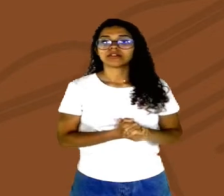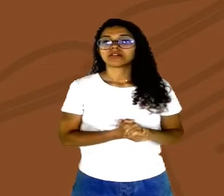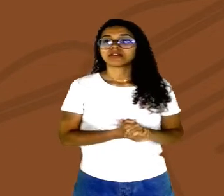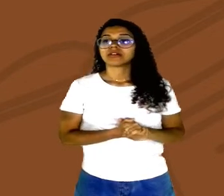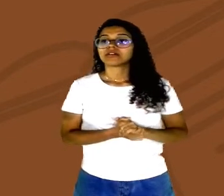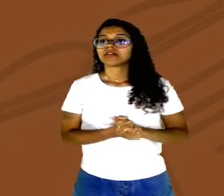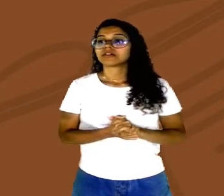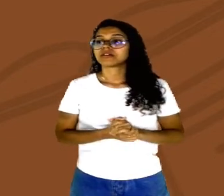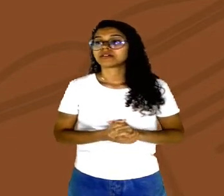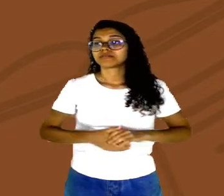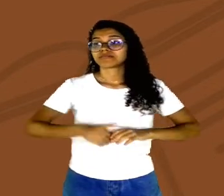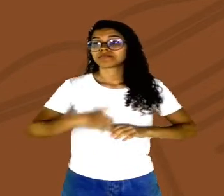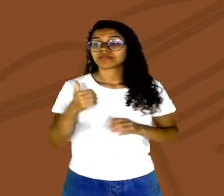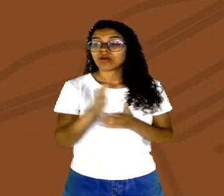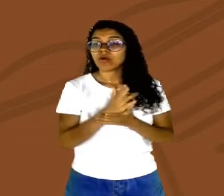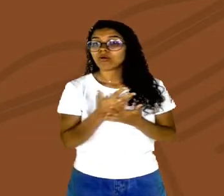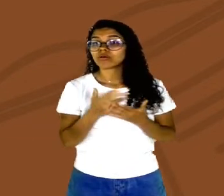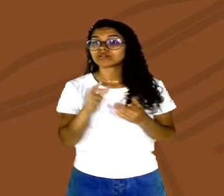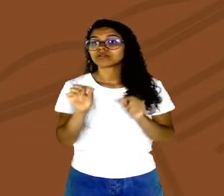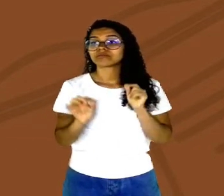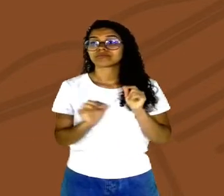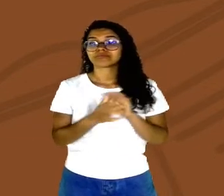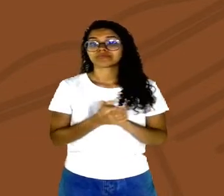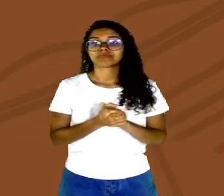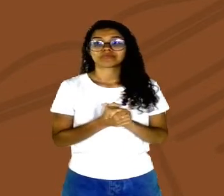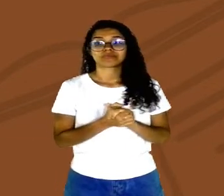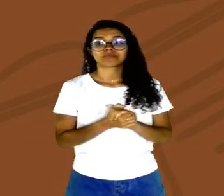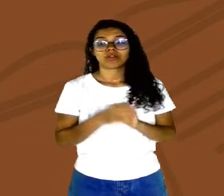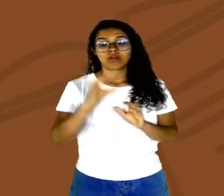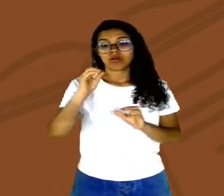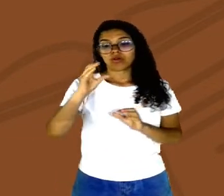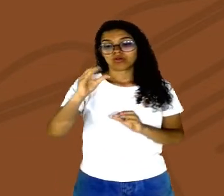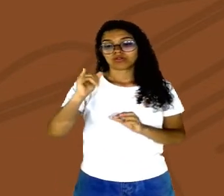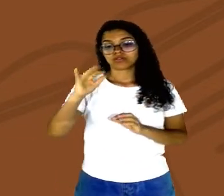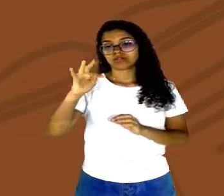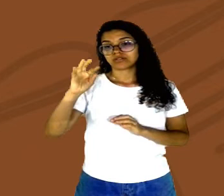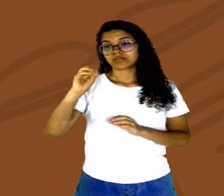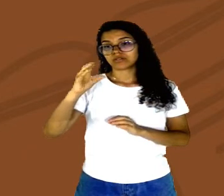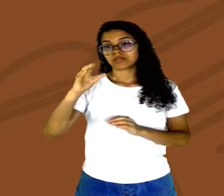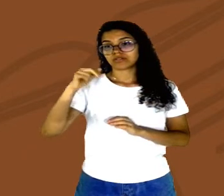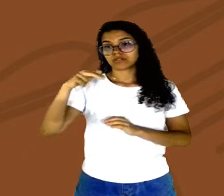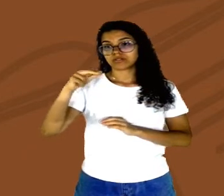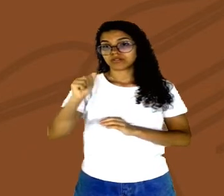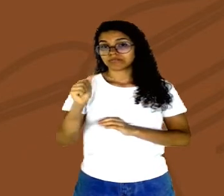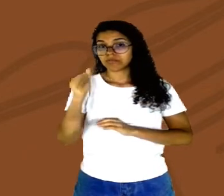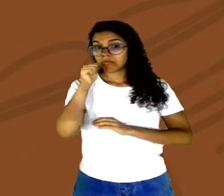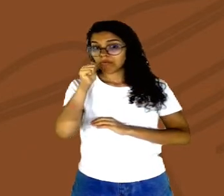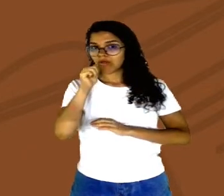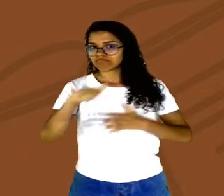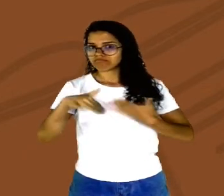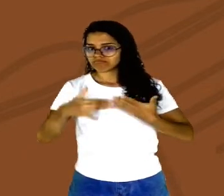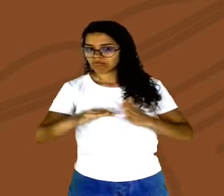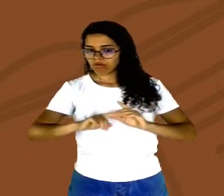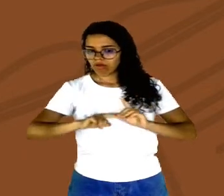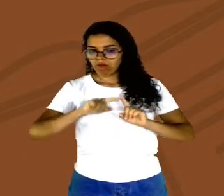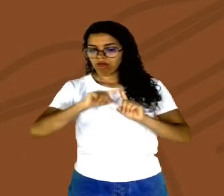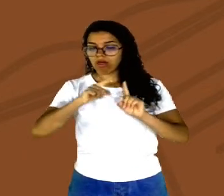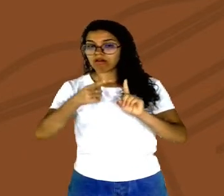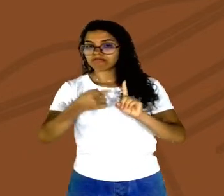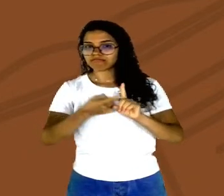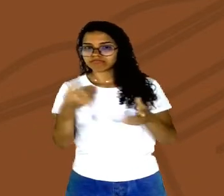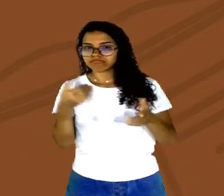dos hormônios produzidos pelo hipotálamo é a ocitocina. As mulheres, quando estão grávidas, estão